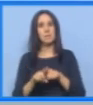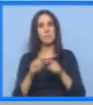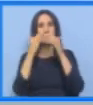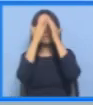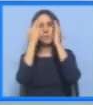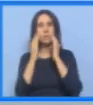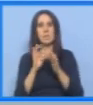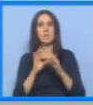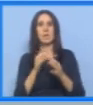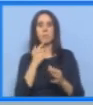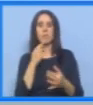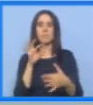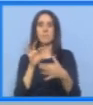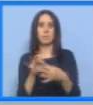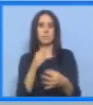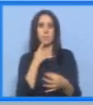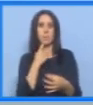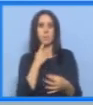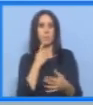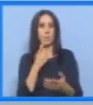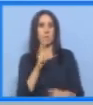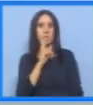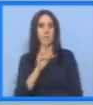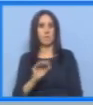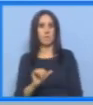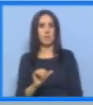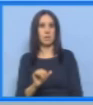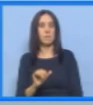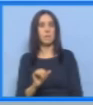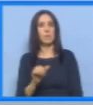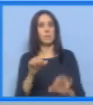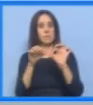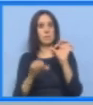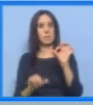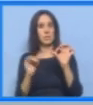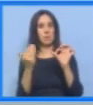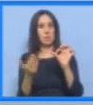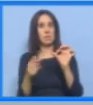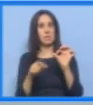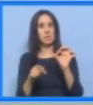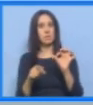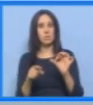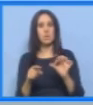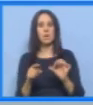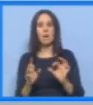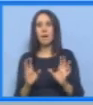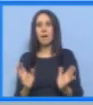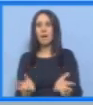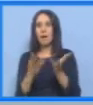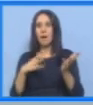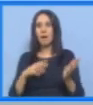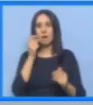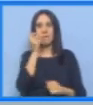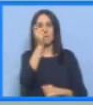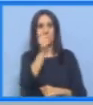ligadas e muito relacionadas com Fátima, com a sua mensagem, e isto numa intencionalidade que ele